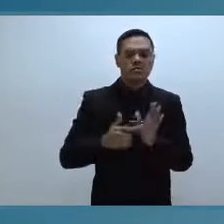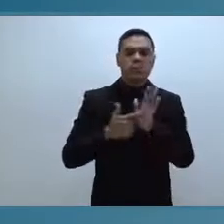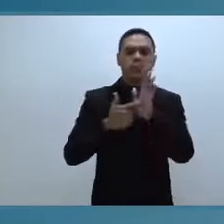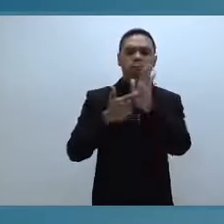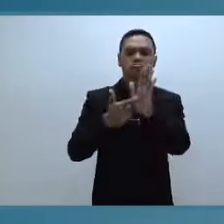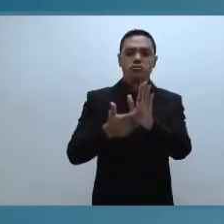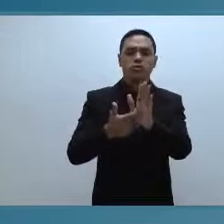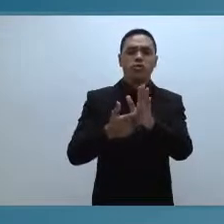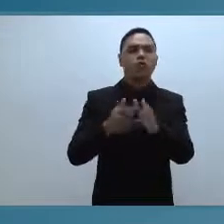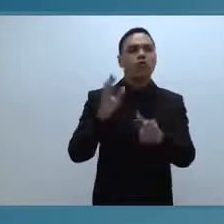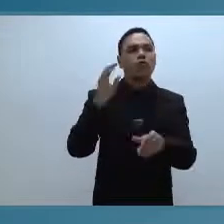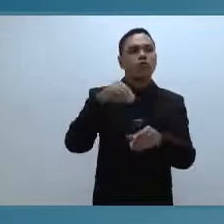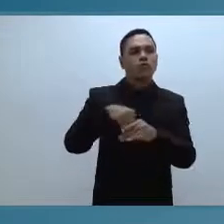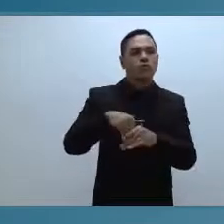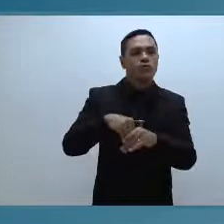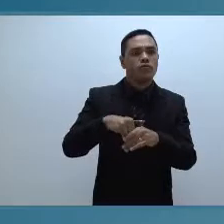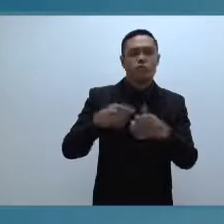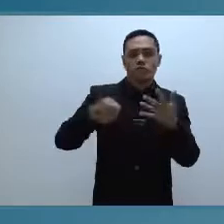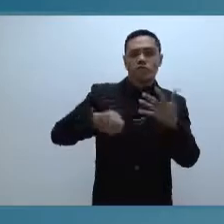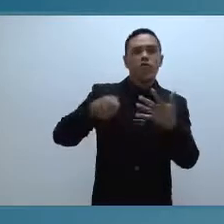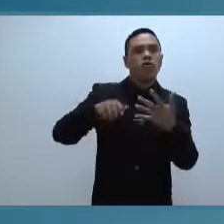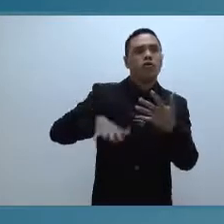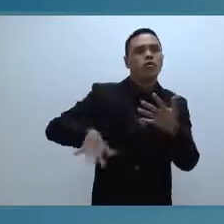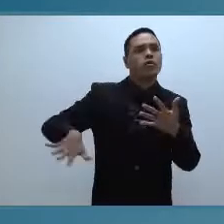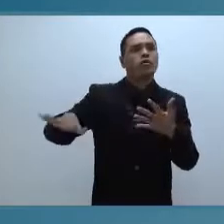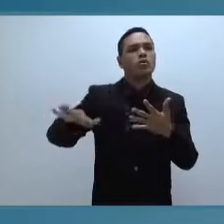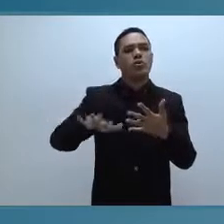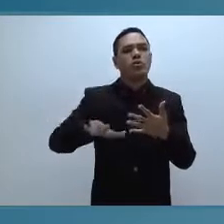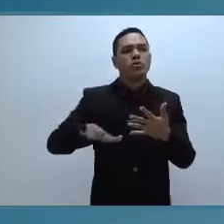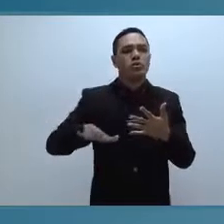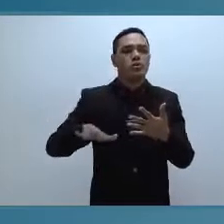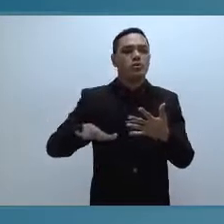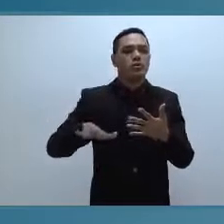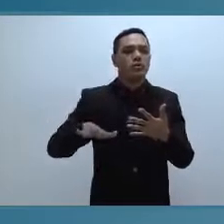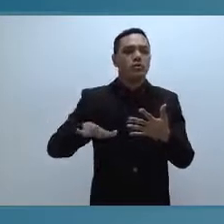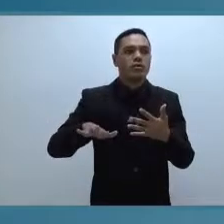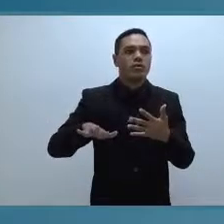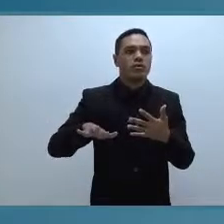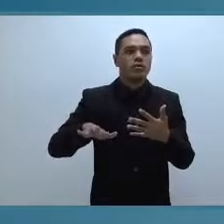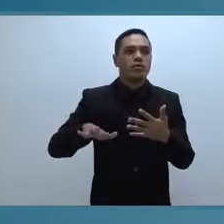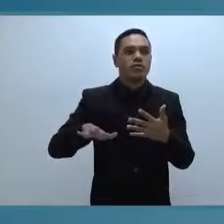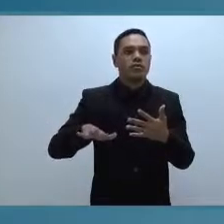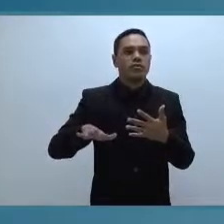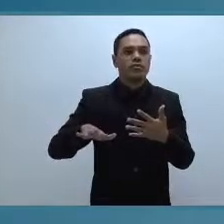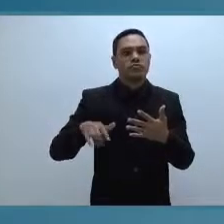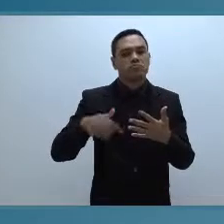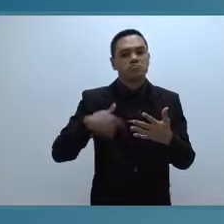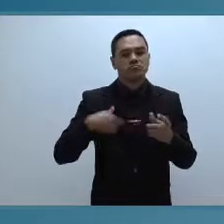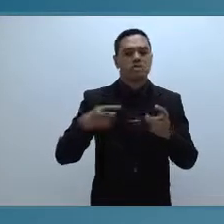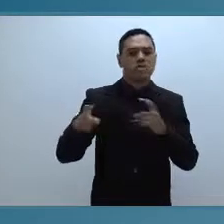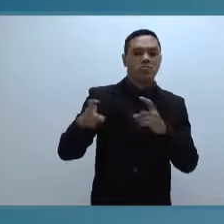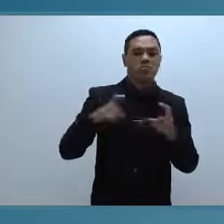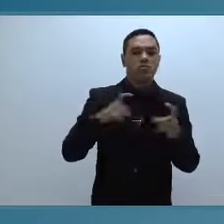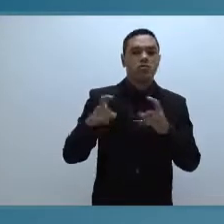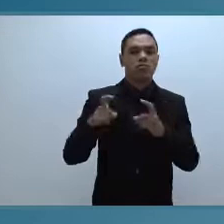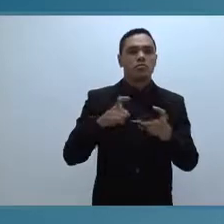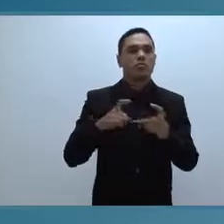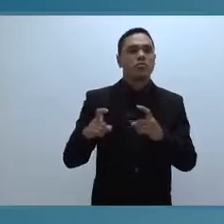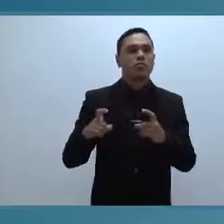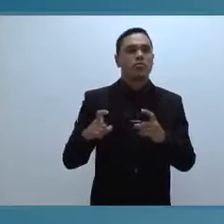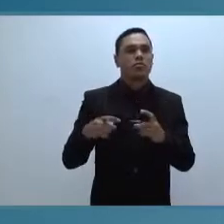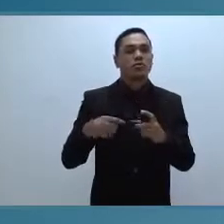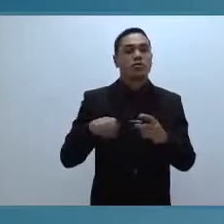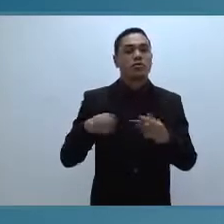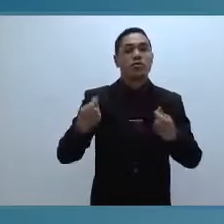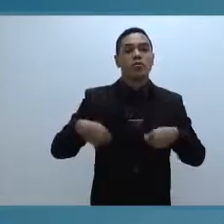com jurisprudência, com tudo, eu até para divergir dele e da corregedora, eu teria que fazer também um